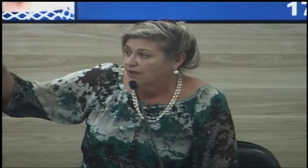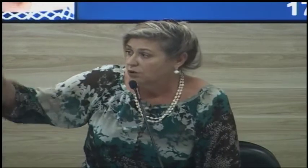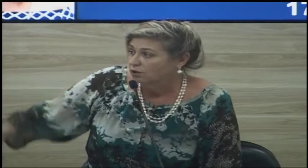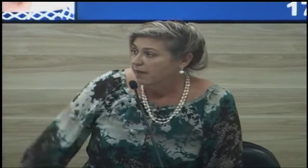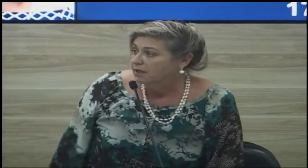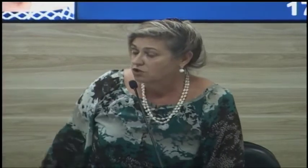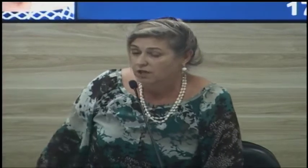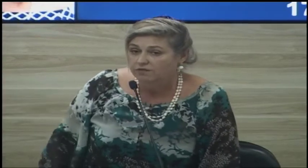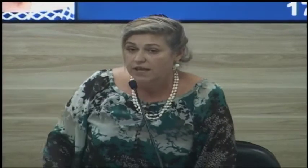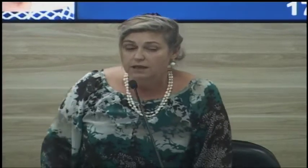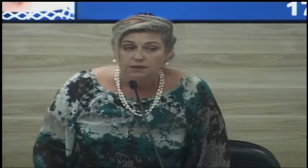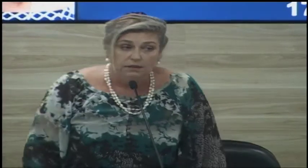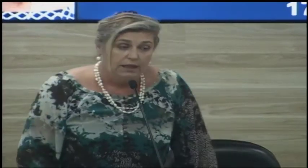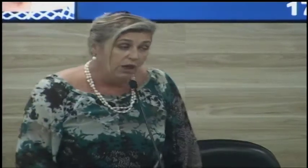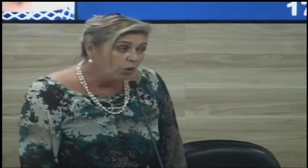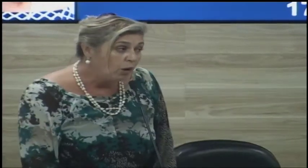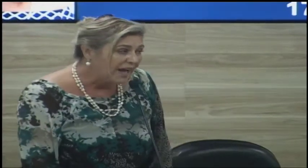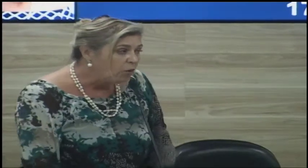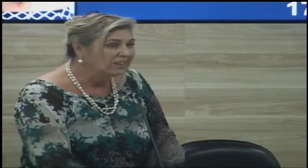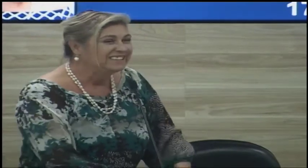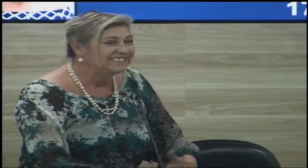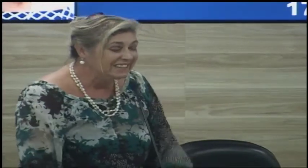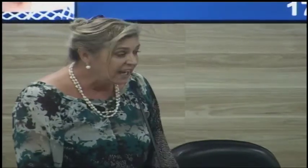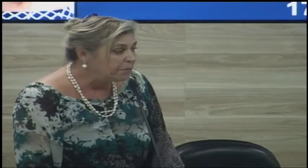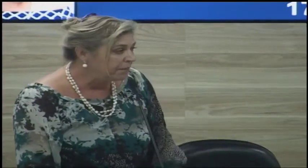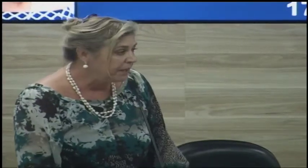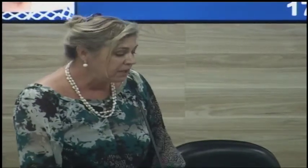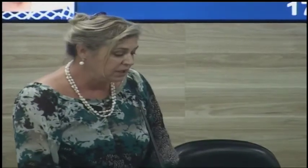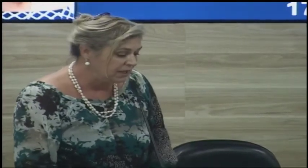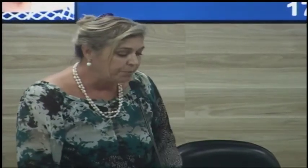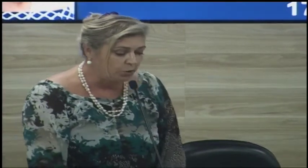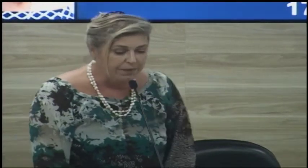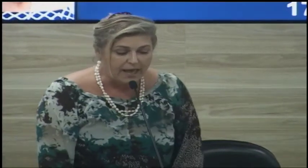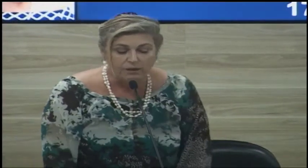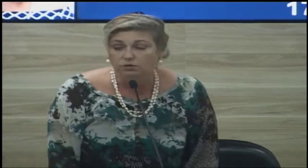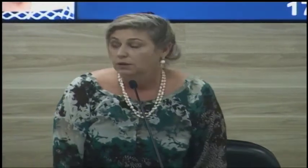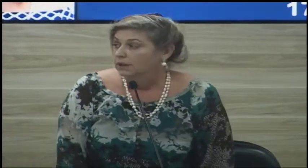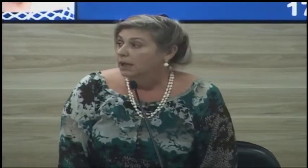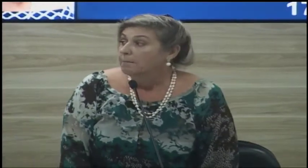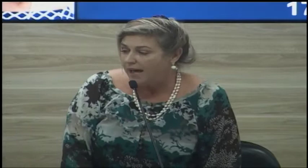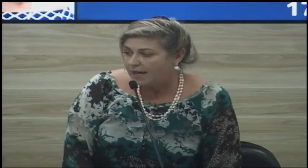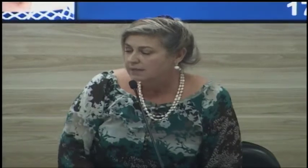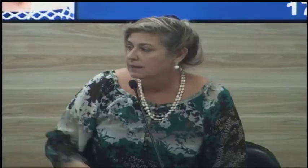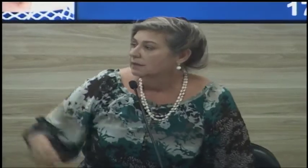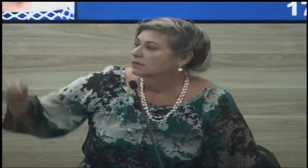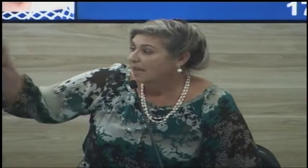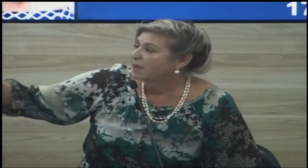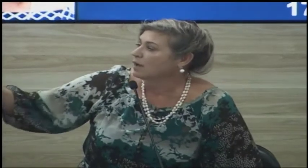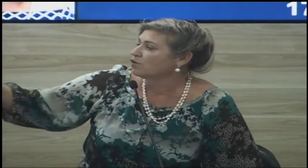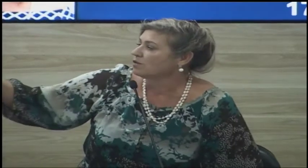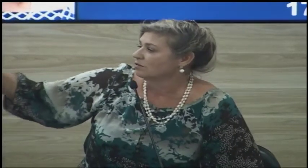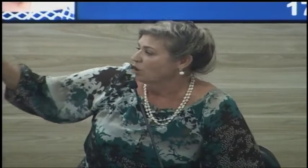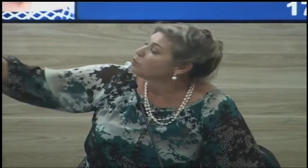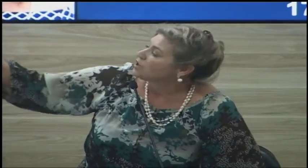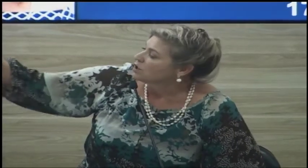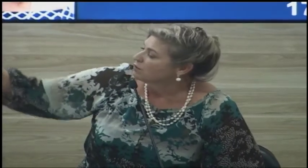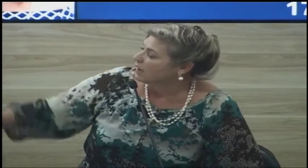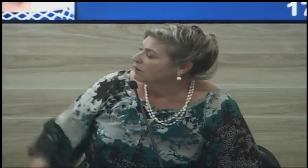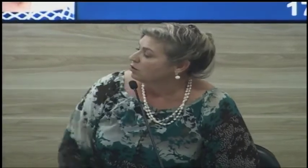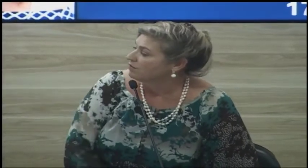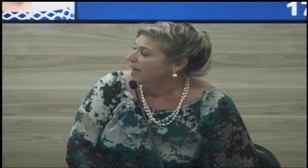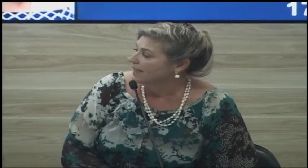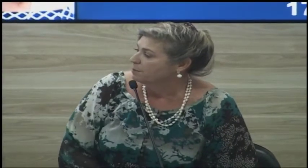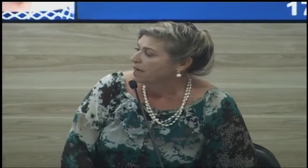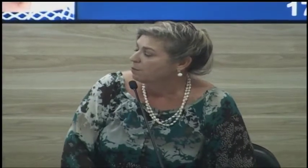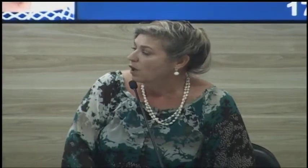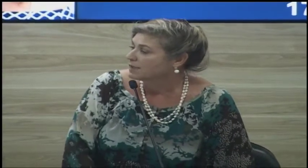disse o vereador Marco Xavier, em um local extremamente inapropriado, mas sabemos, como diz o